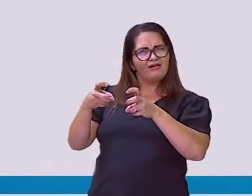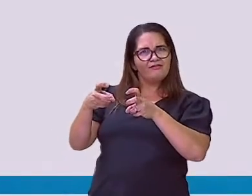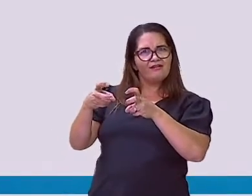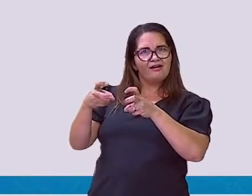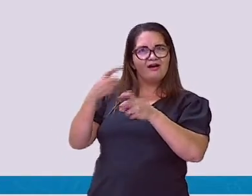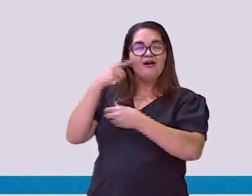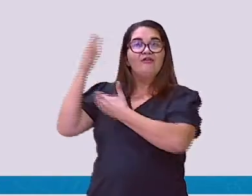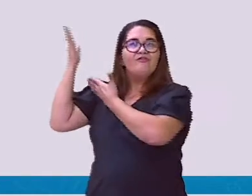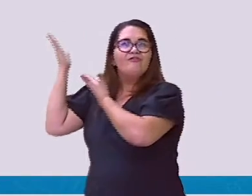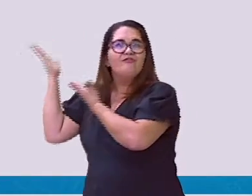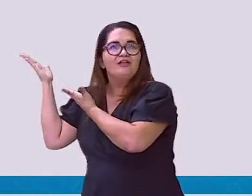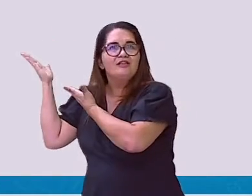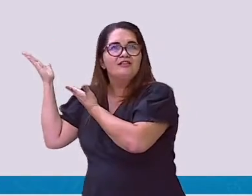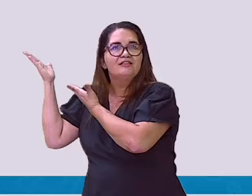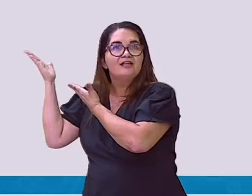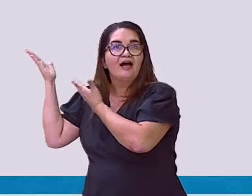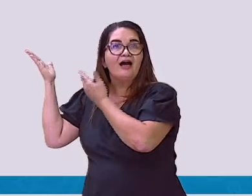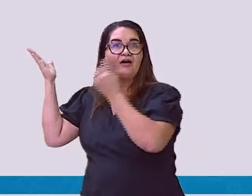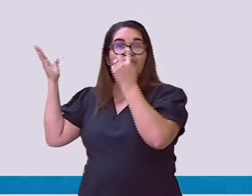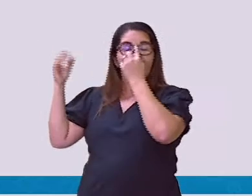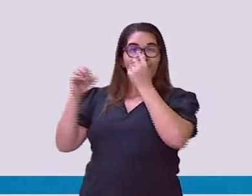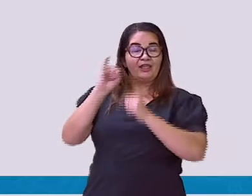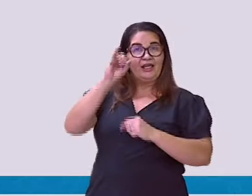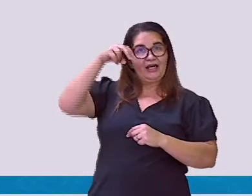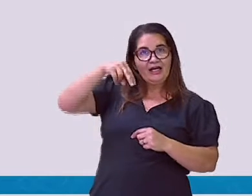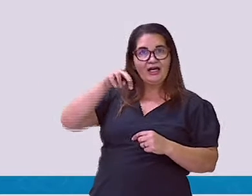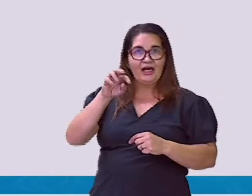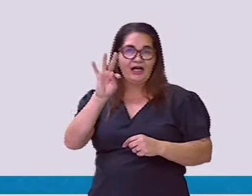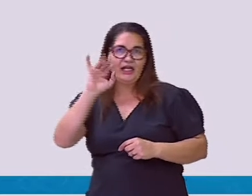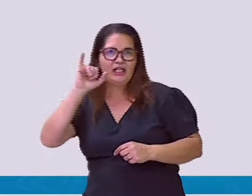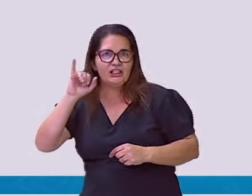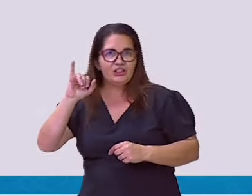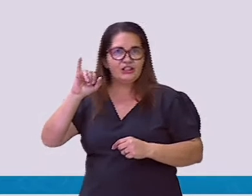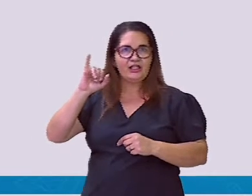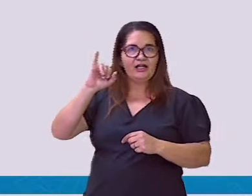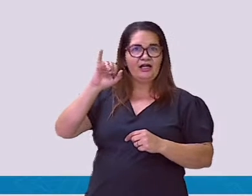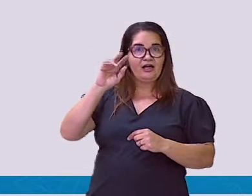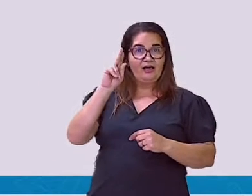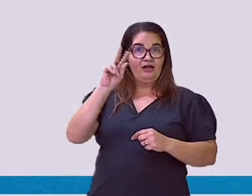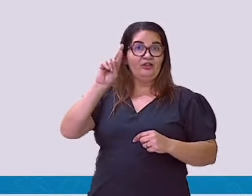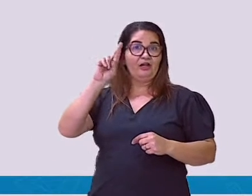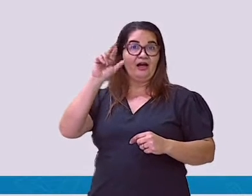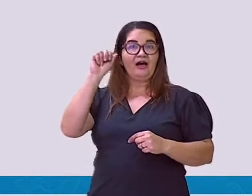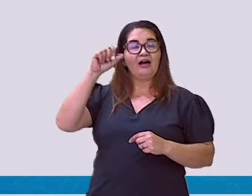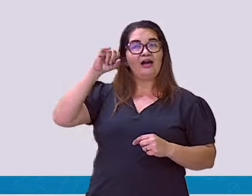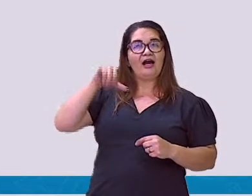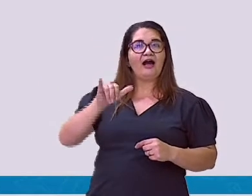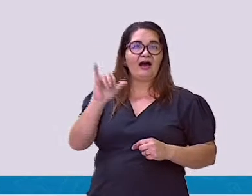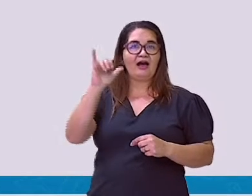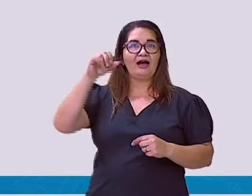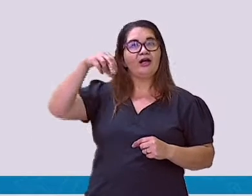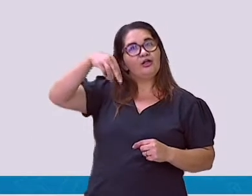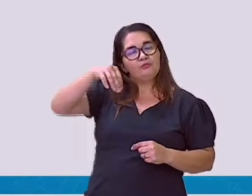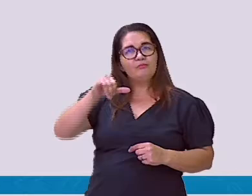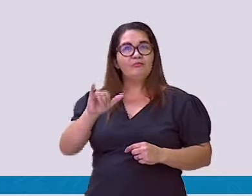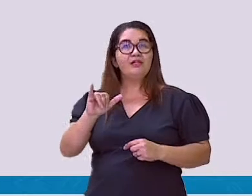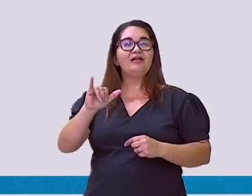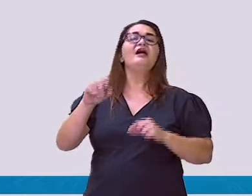Inti Raymi, Festival do Sol, na língua quichua. É